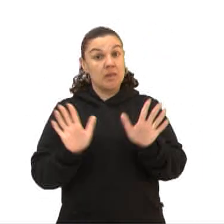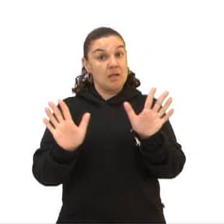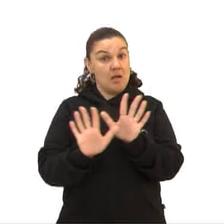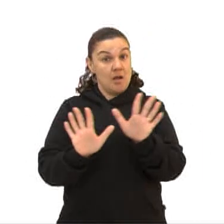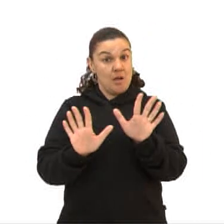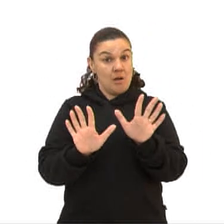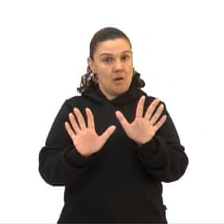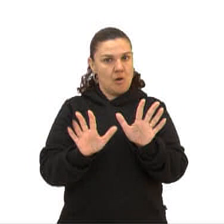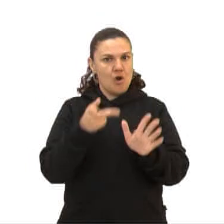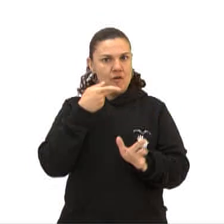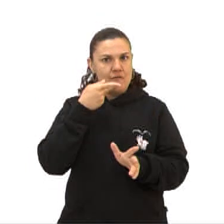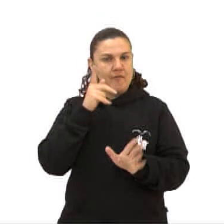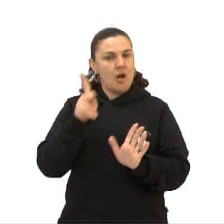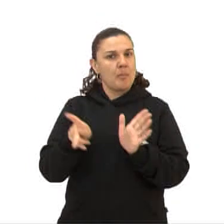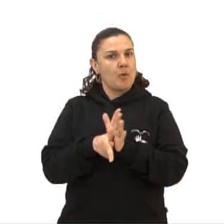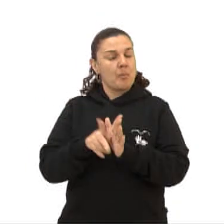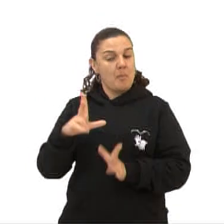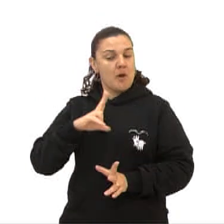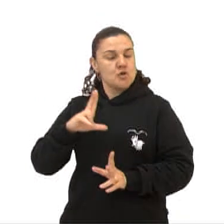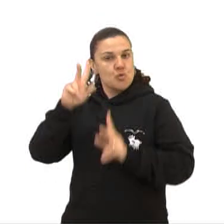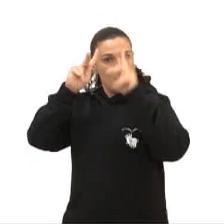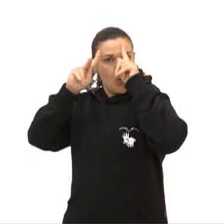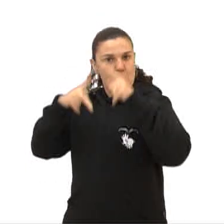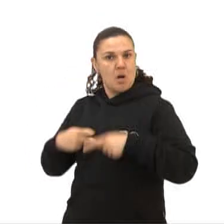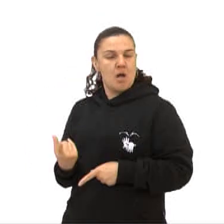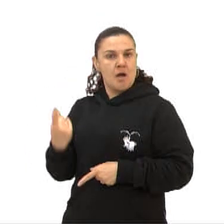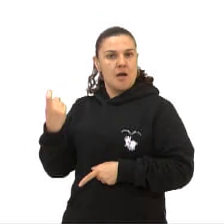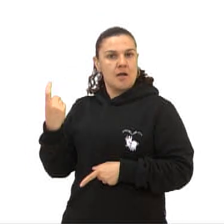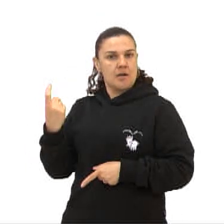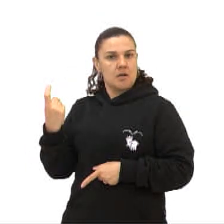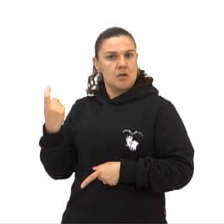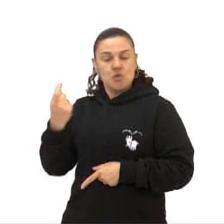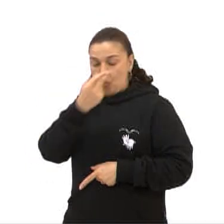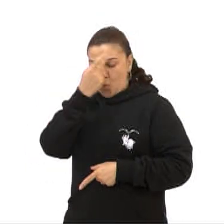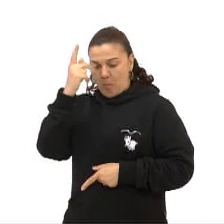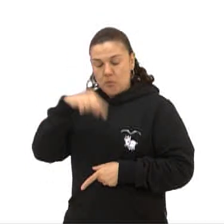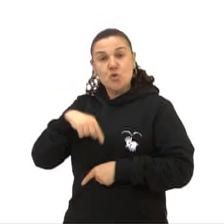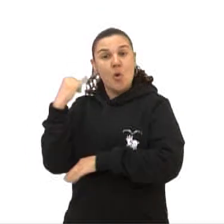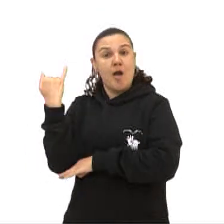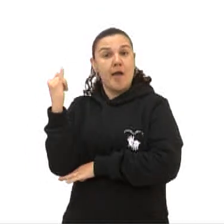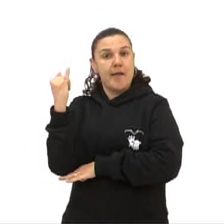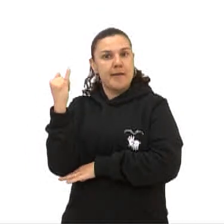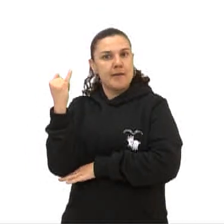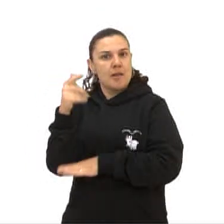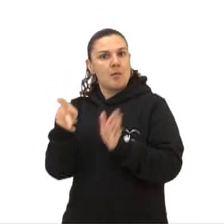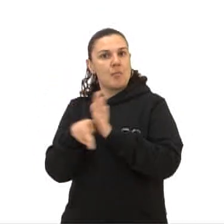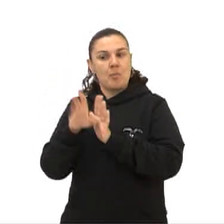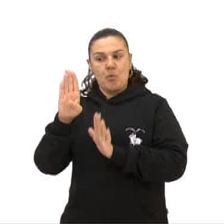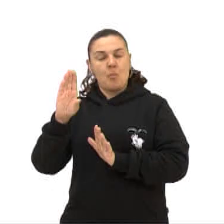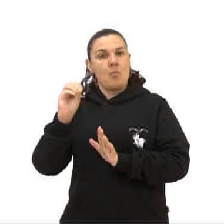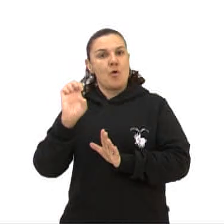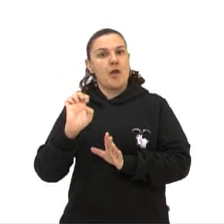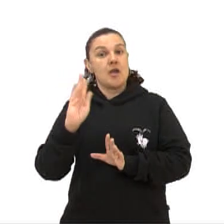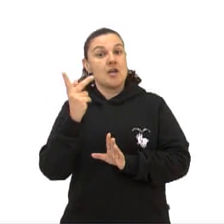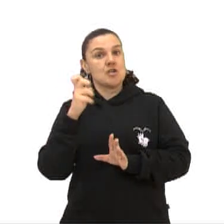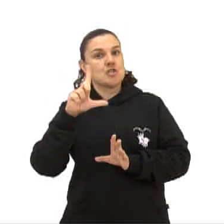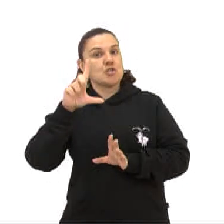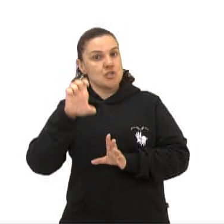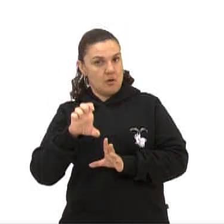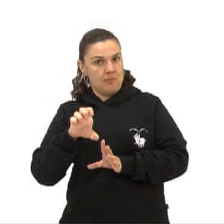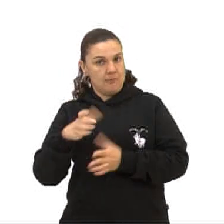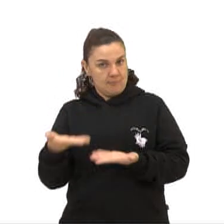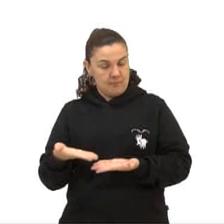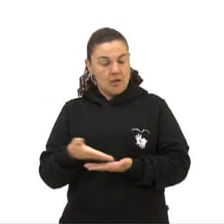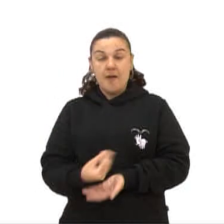do particular, do indivíduo, nenhum homem é uma ilha, como disse Etienne Laboitier. Viver é viver em